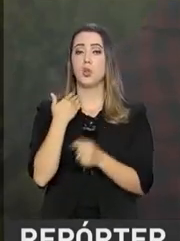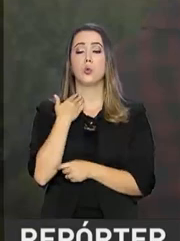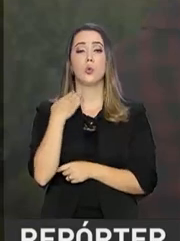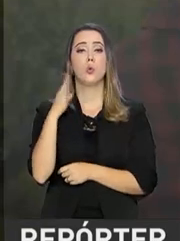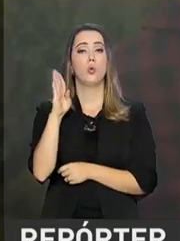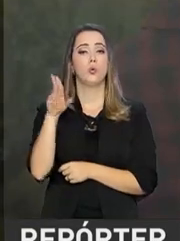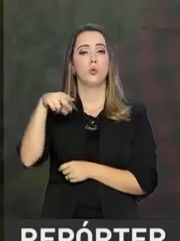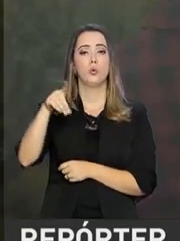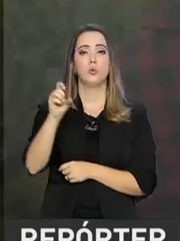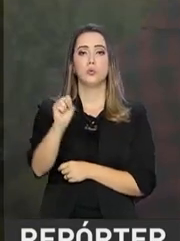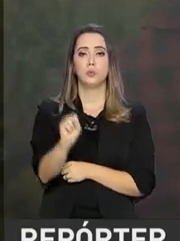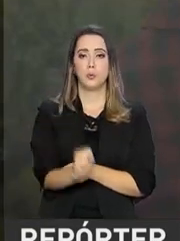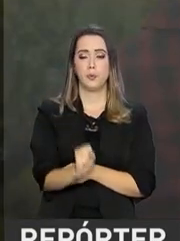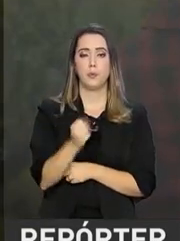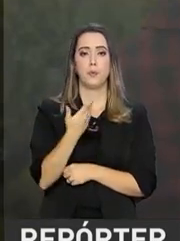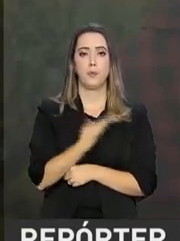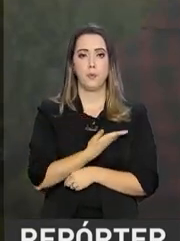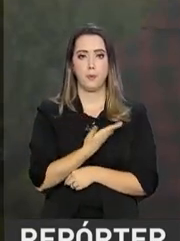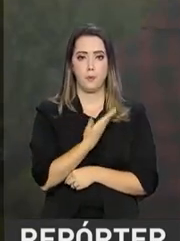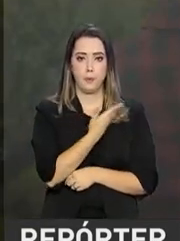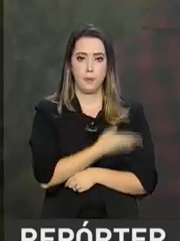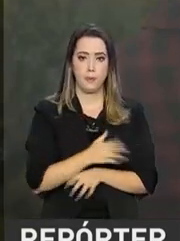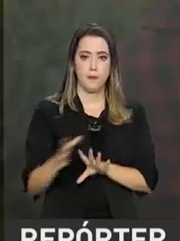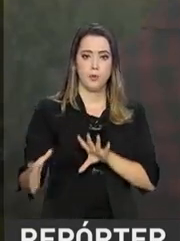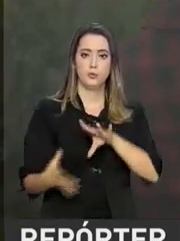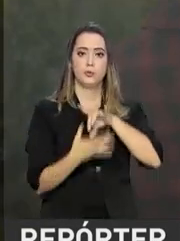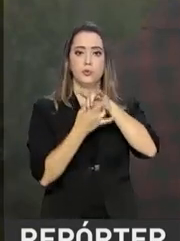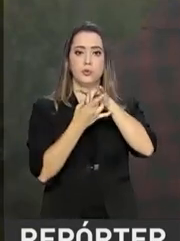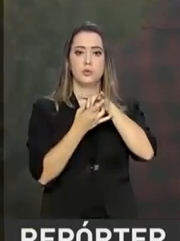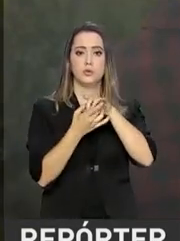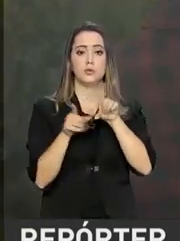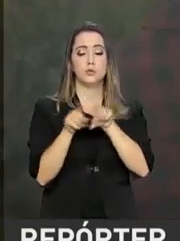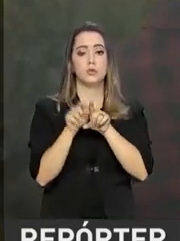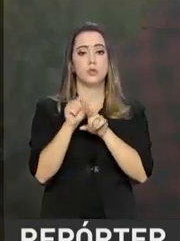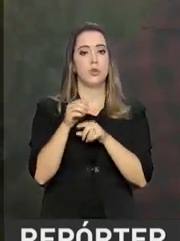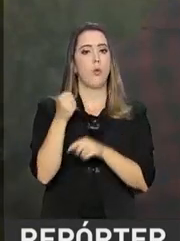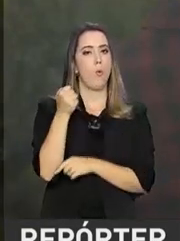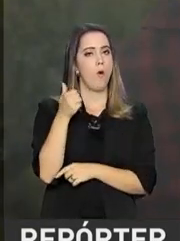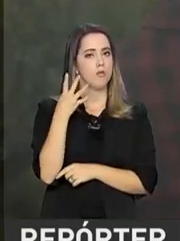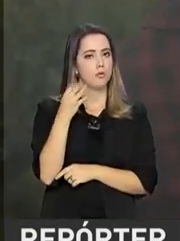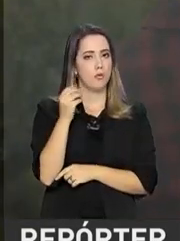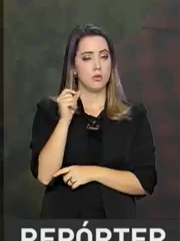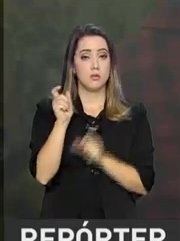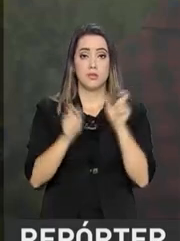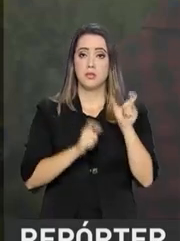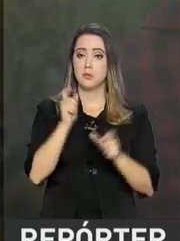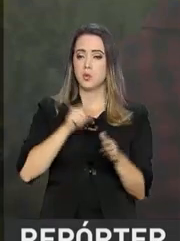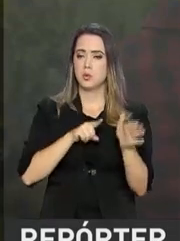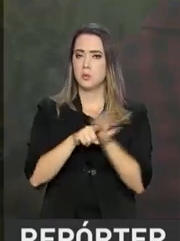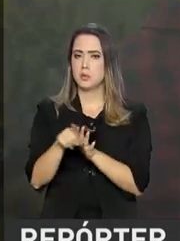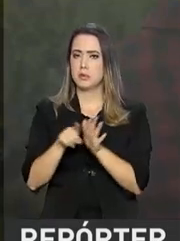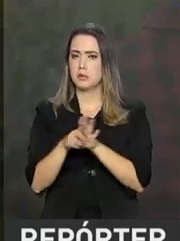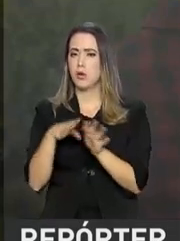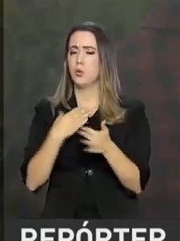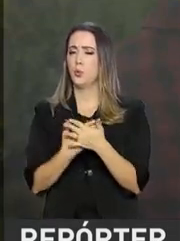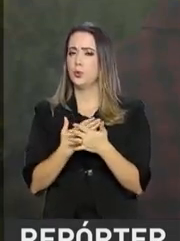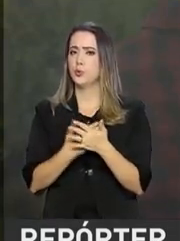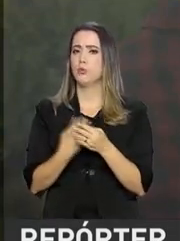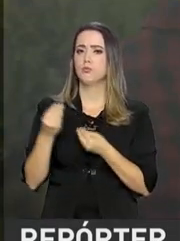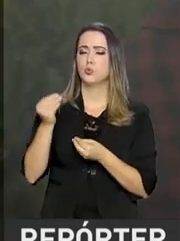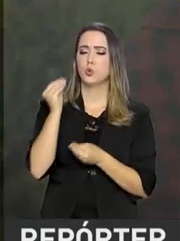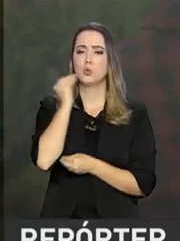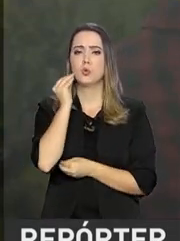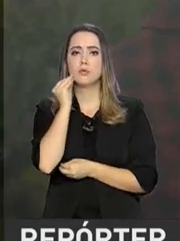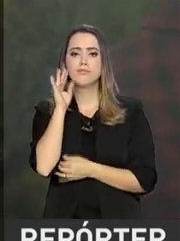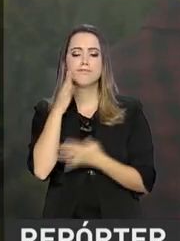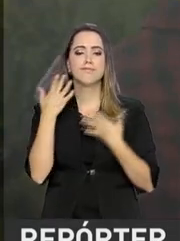econômico e social nds envolve o trabalho de quase 400 pesquisadores que atuam com esses experimentos